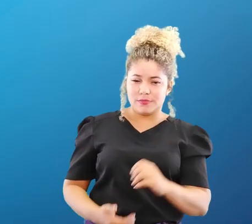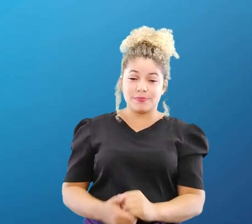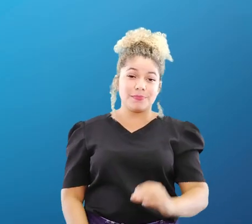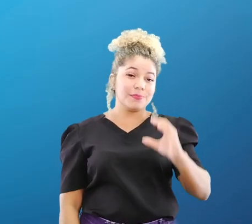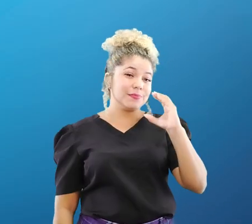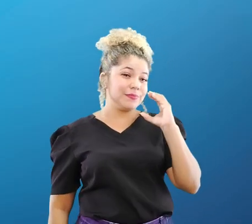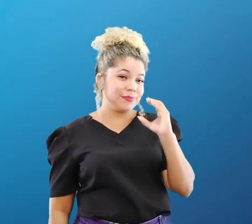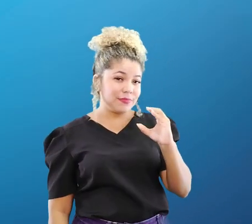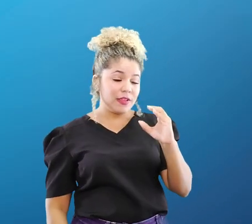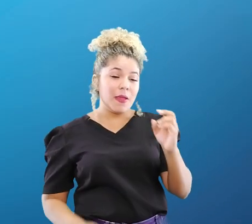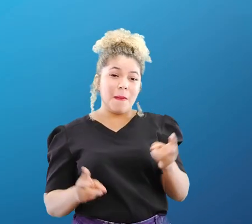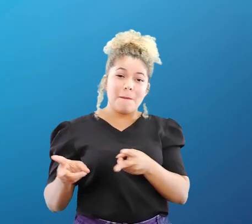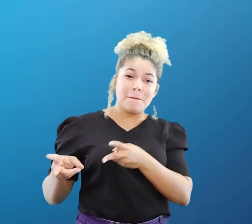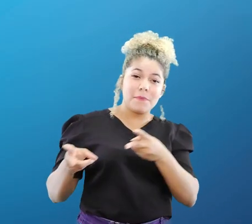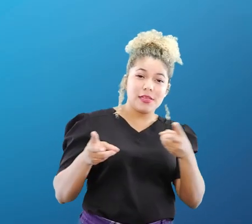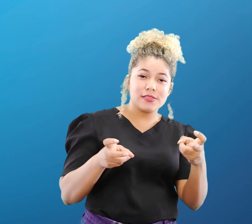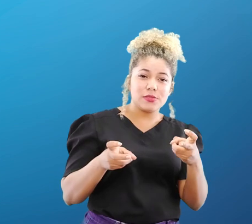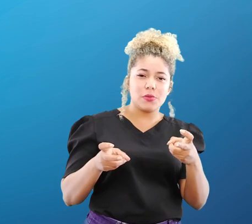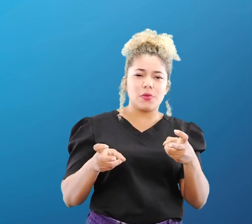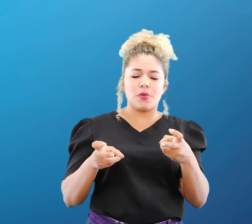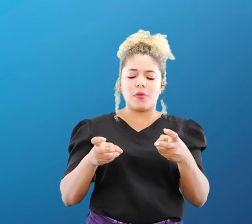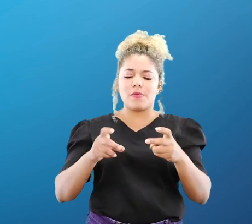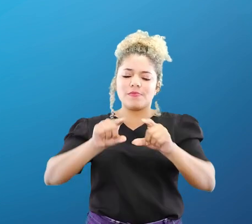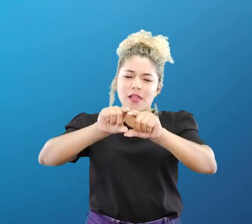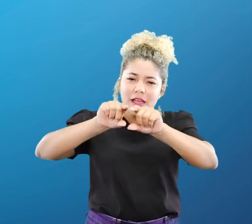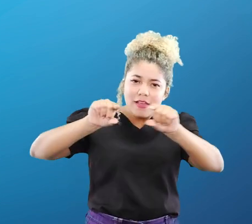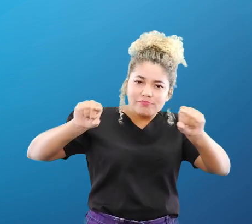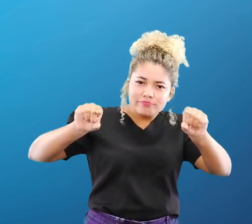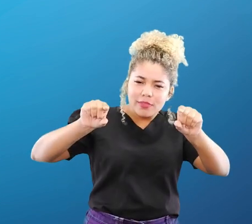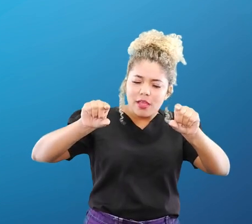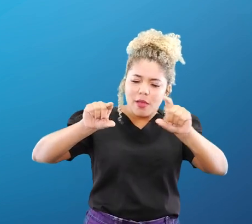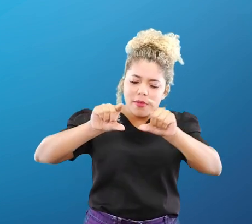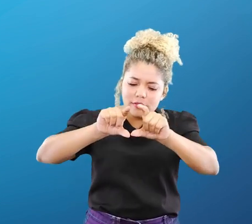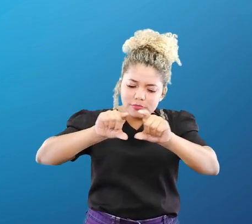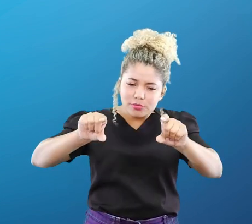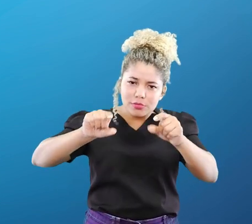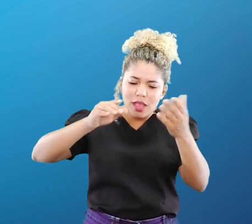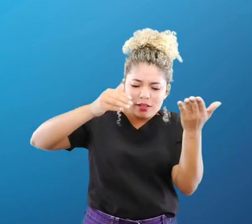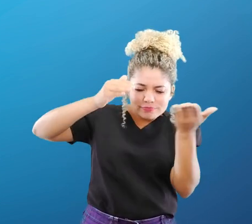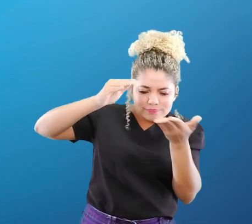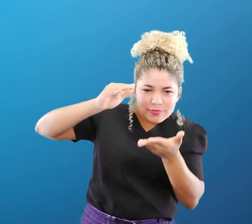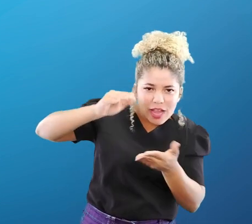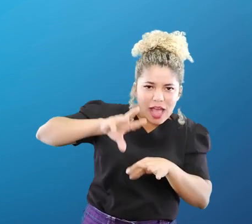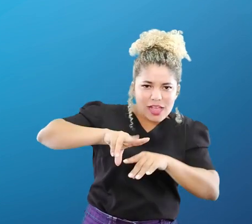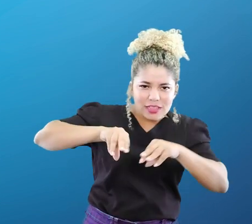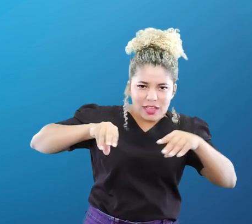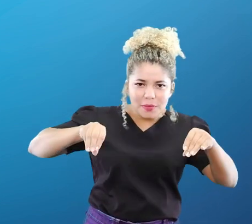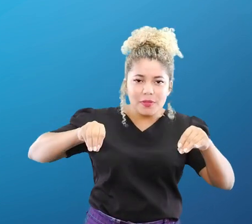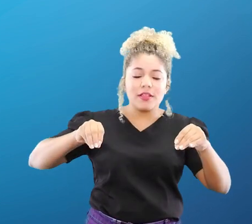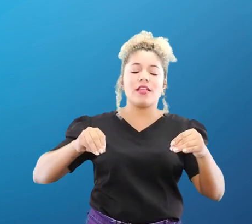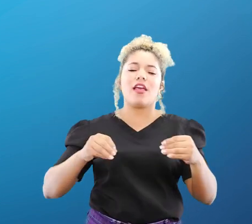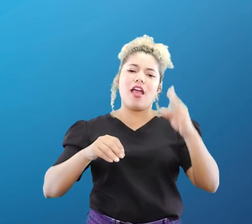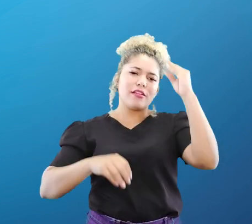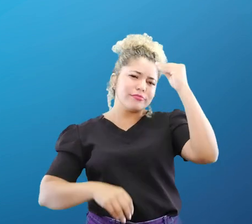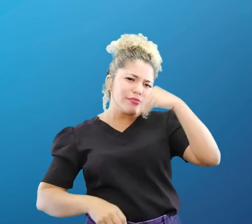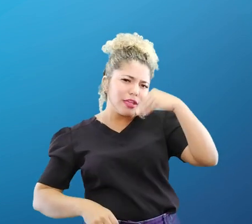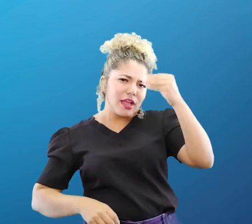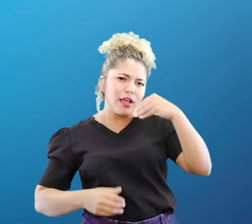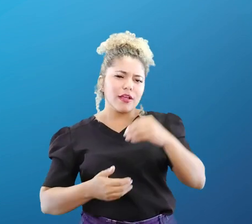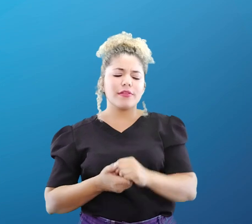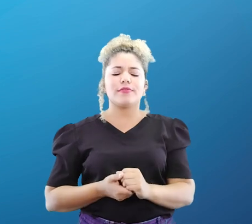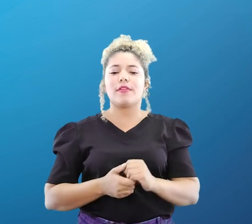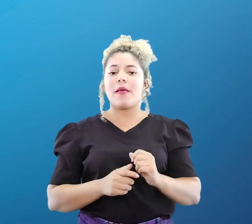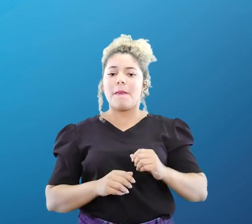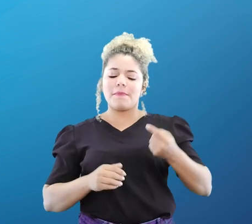C. Identificação das espessuras de cada camada, cuja proporcionalidade explica a fragilidade da porção